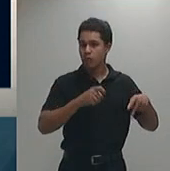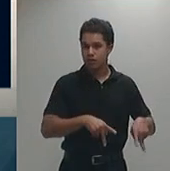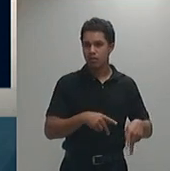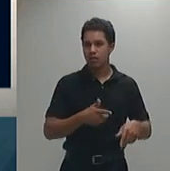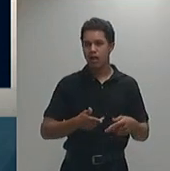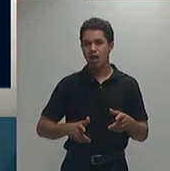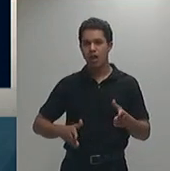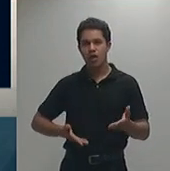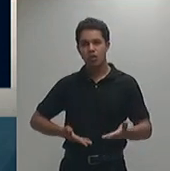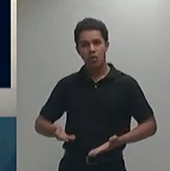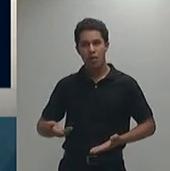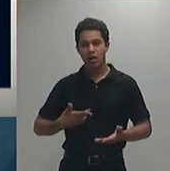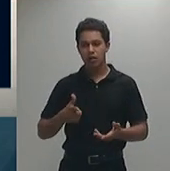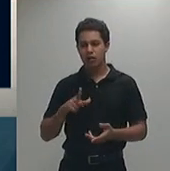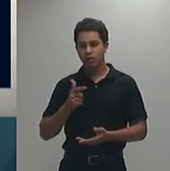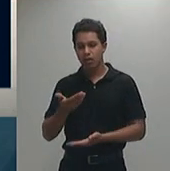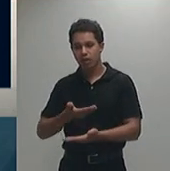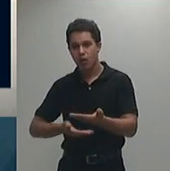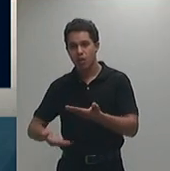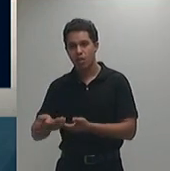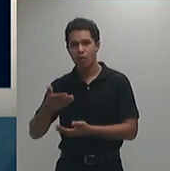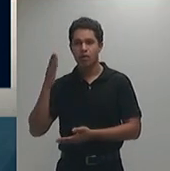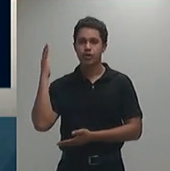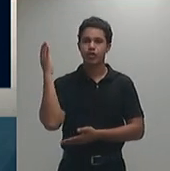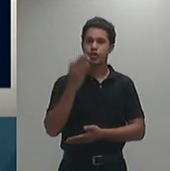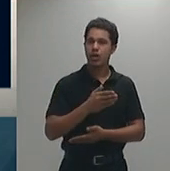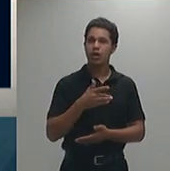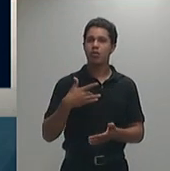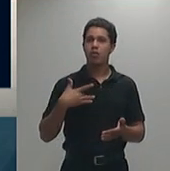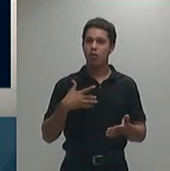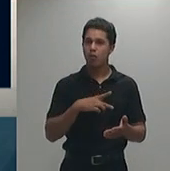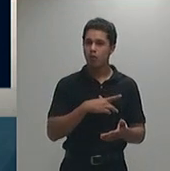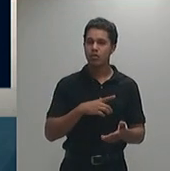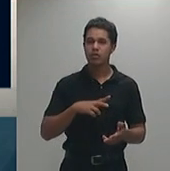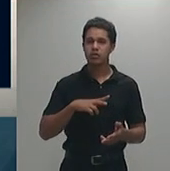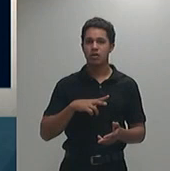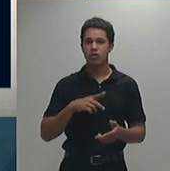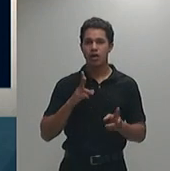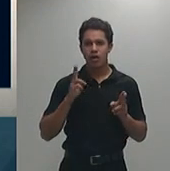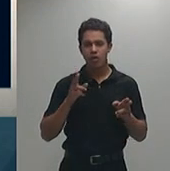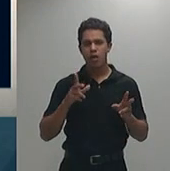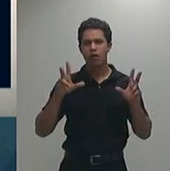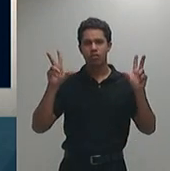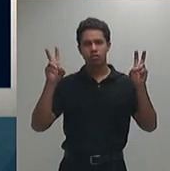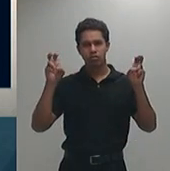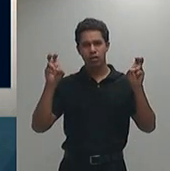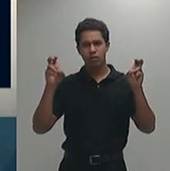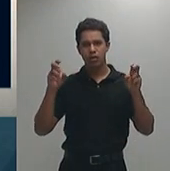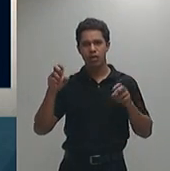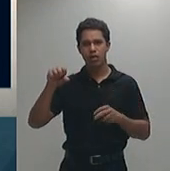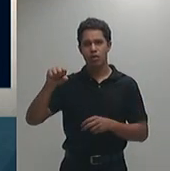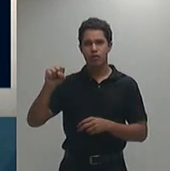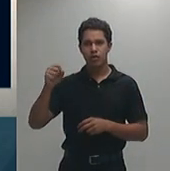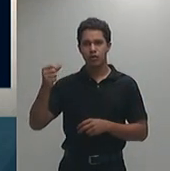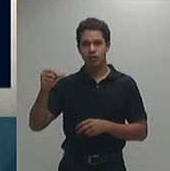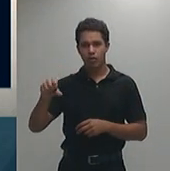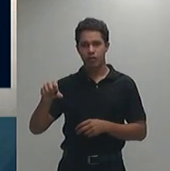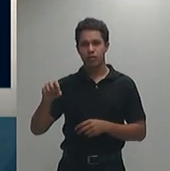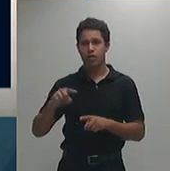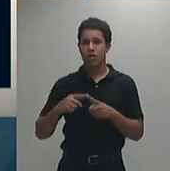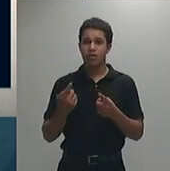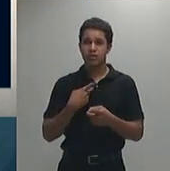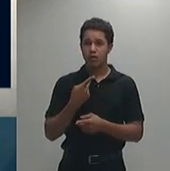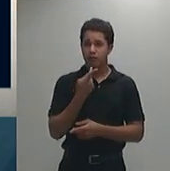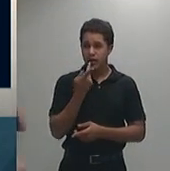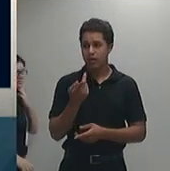não contribui diretamente com plano conforme o tema 989 já fixado pelas egrégia corte ou estamos falando